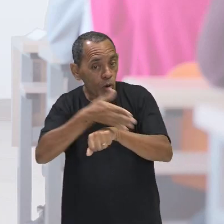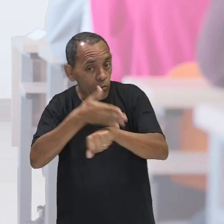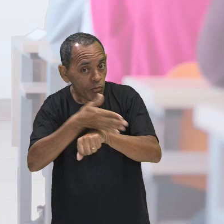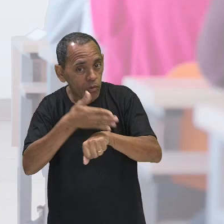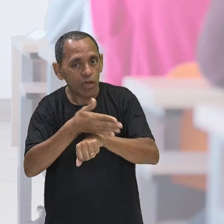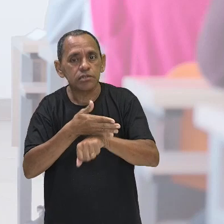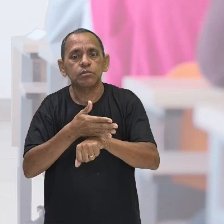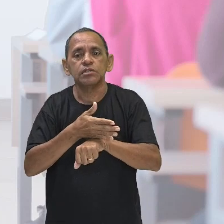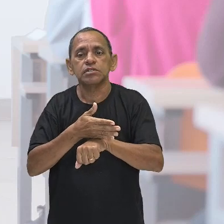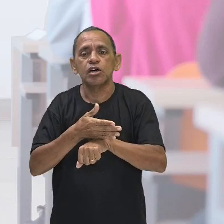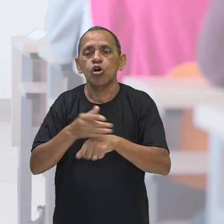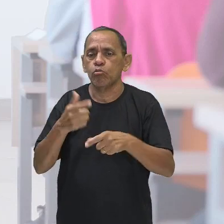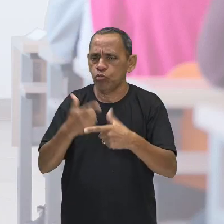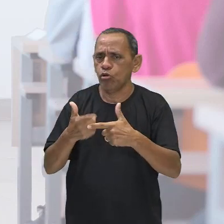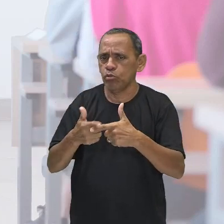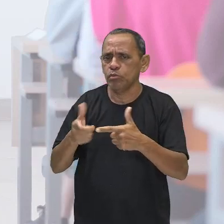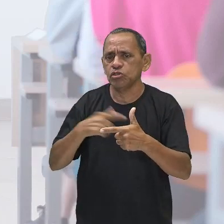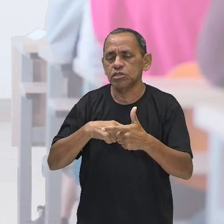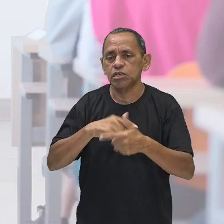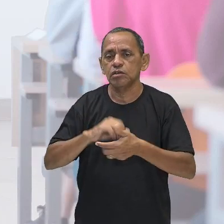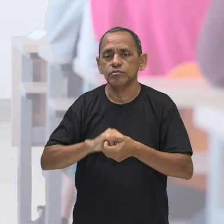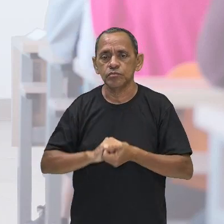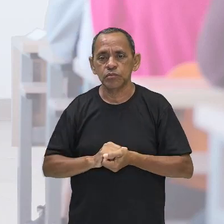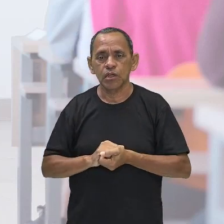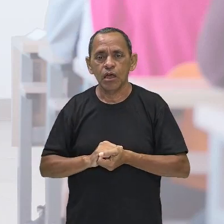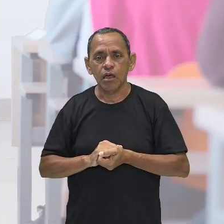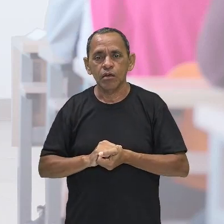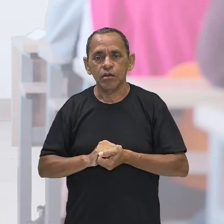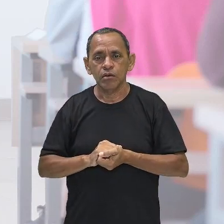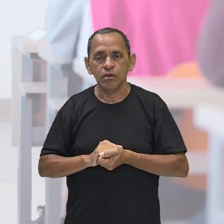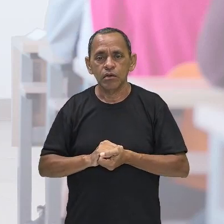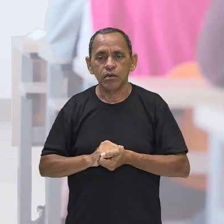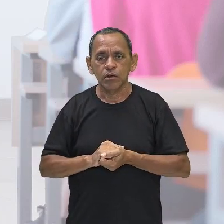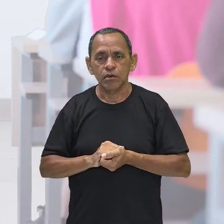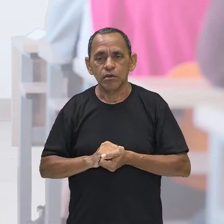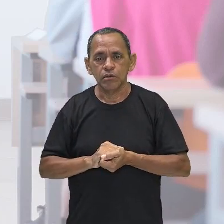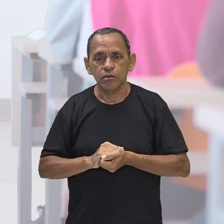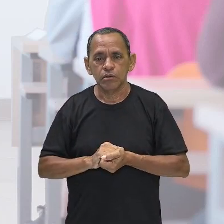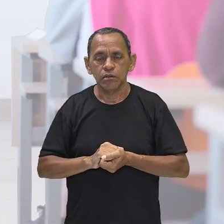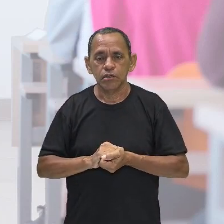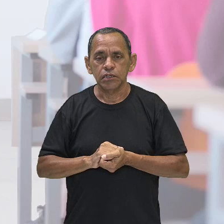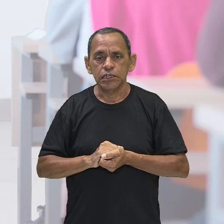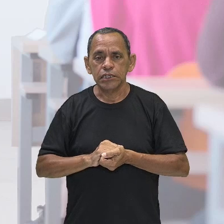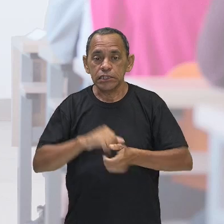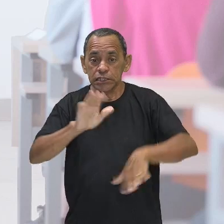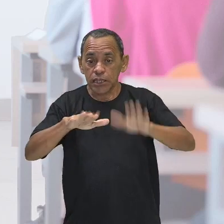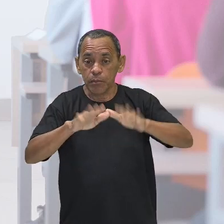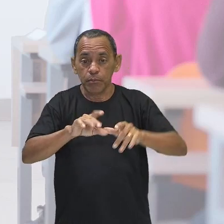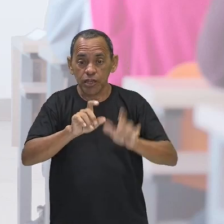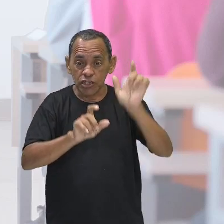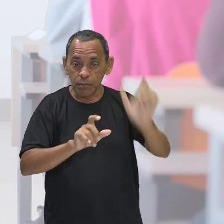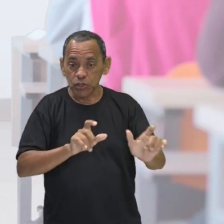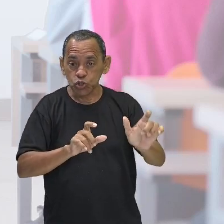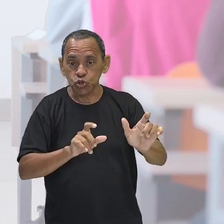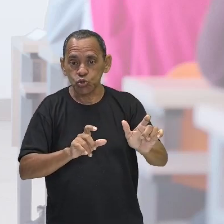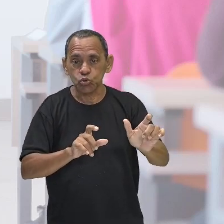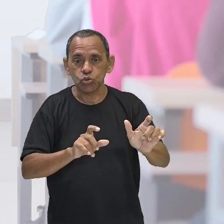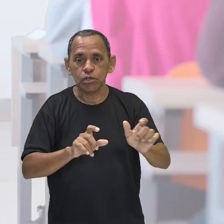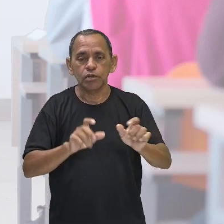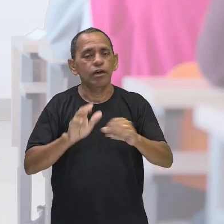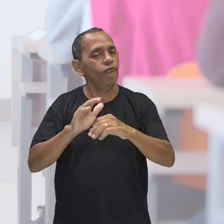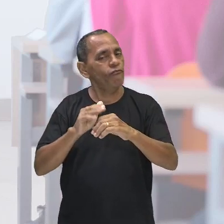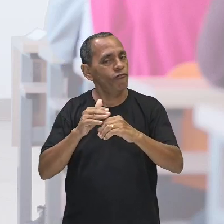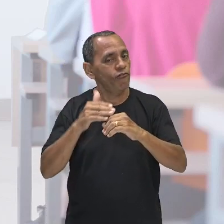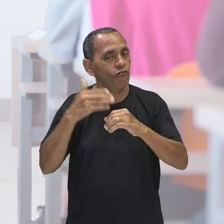ou não o filho para a escola? Não, não é. Não depende do indivíduo. Isso é exterior a